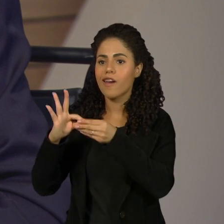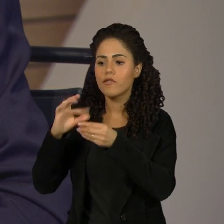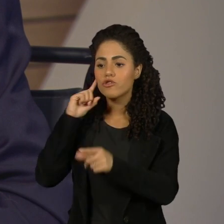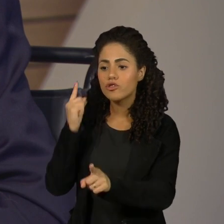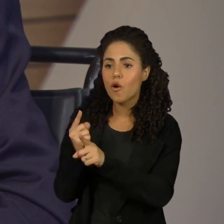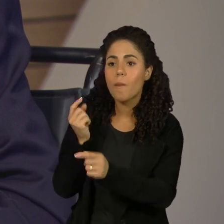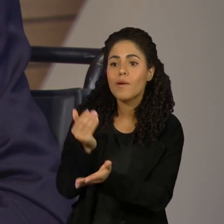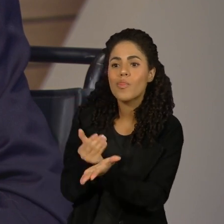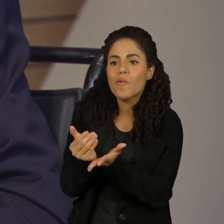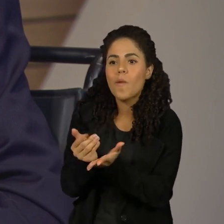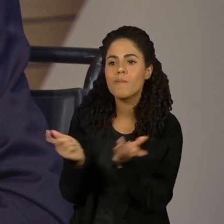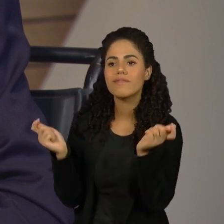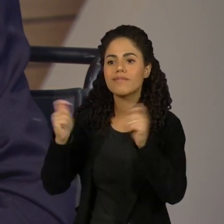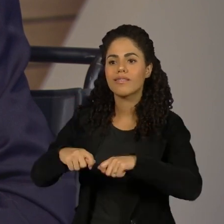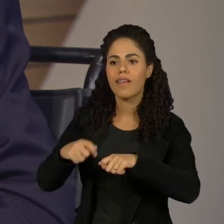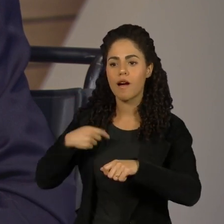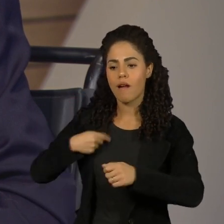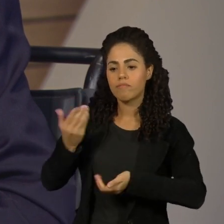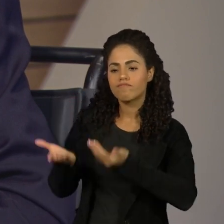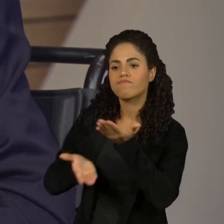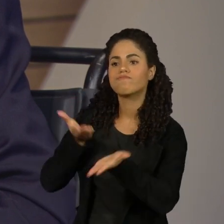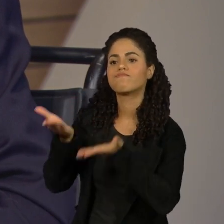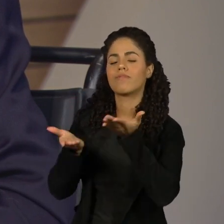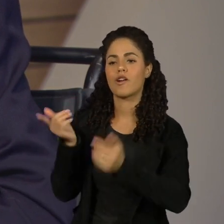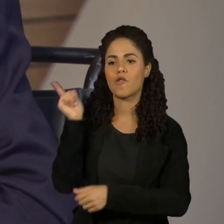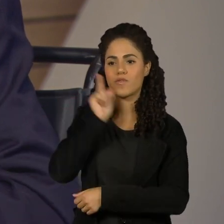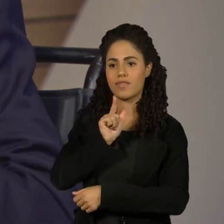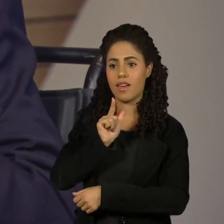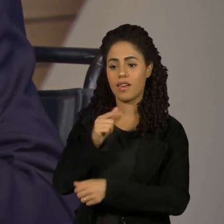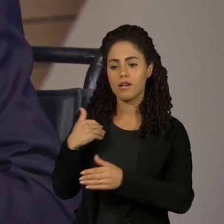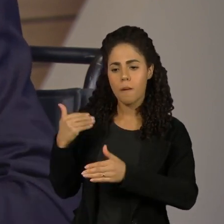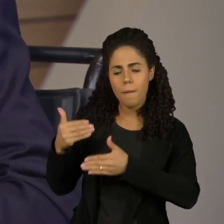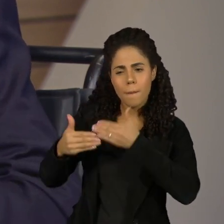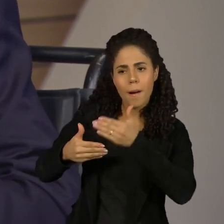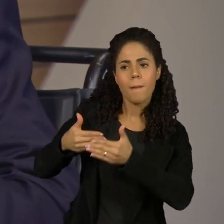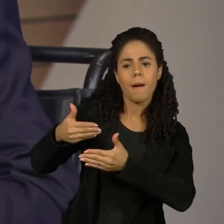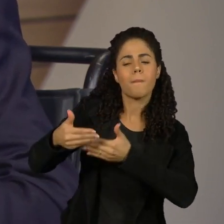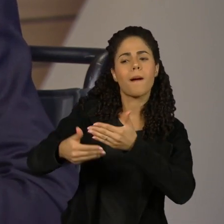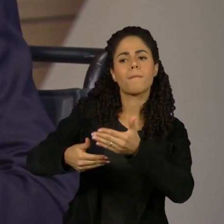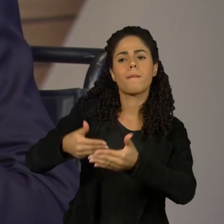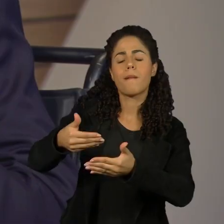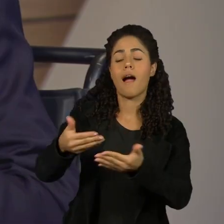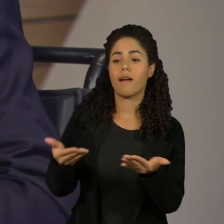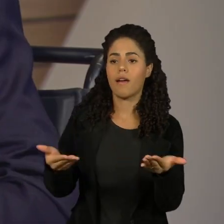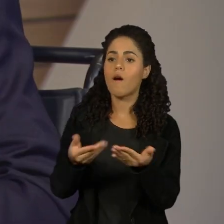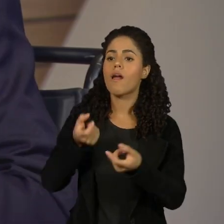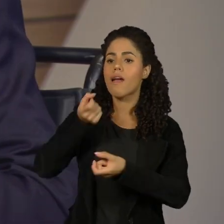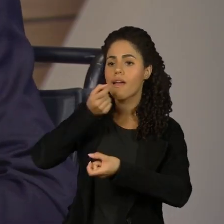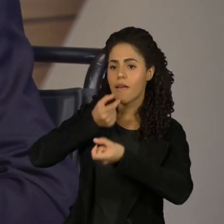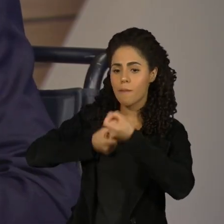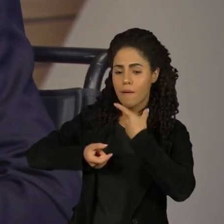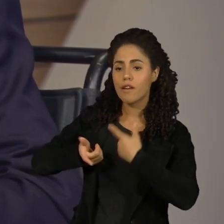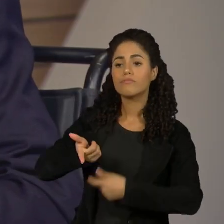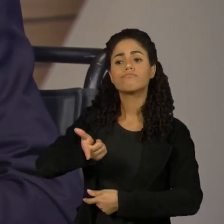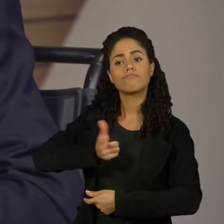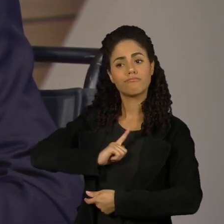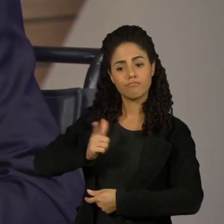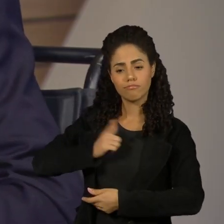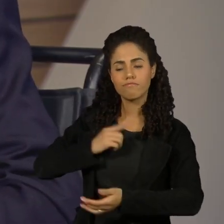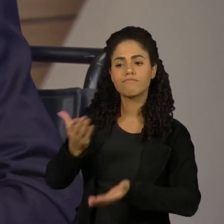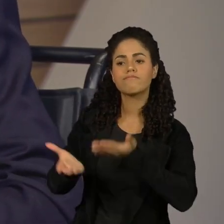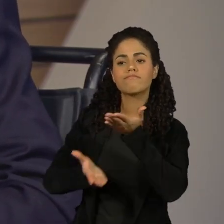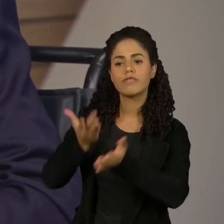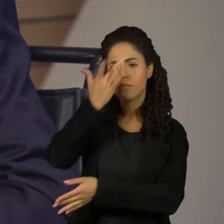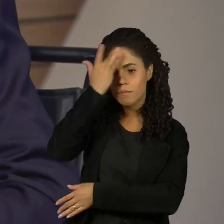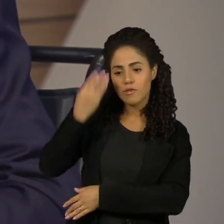da imunidade, desenvolvendo infecção, câncer, e aos poucos a gente começou a ter medicamentos que pudessem fazer com que a